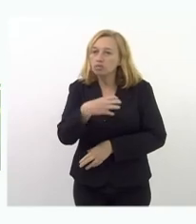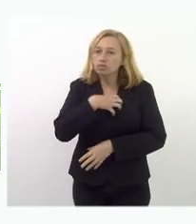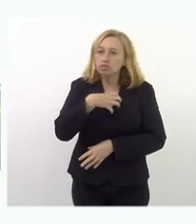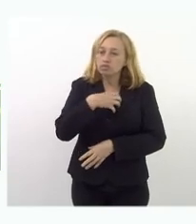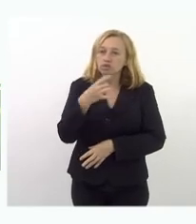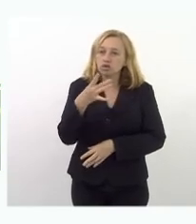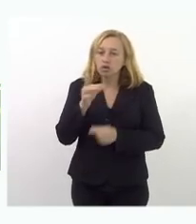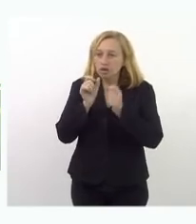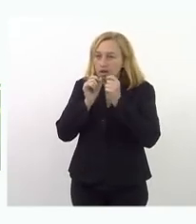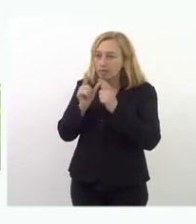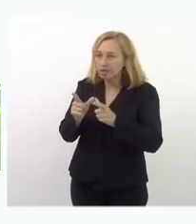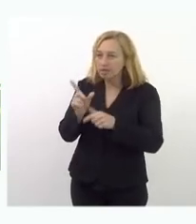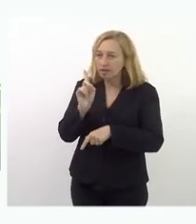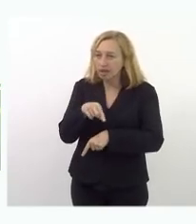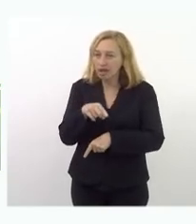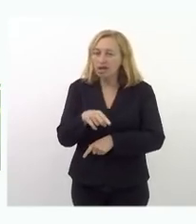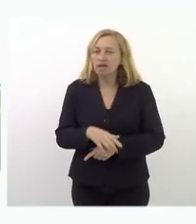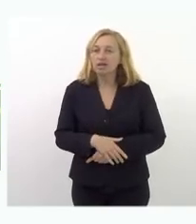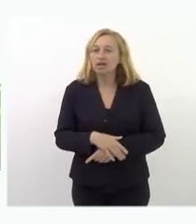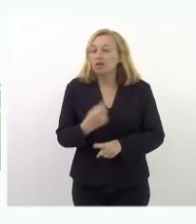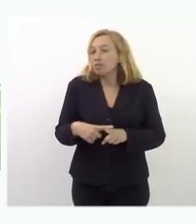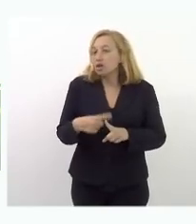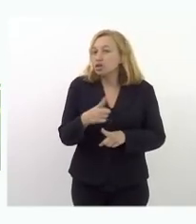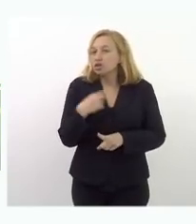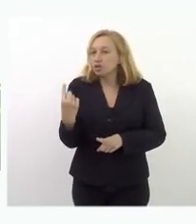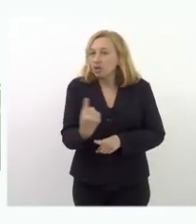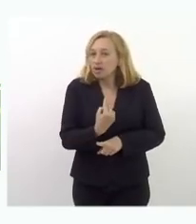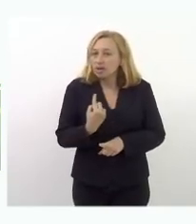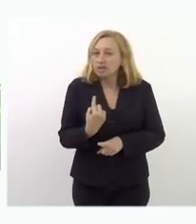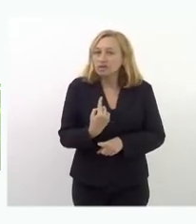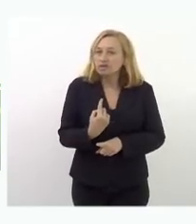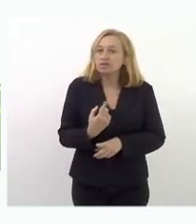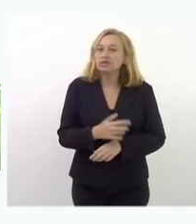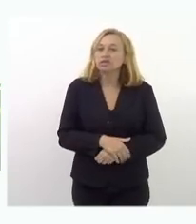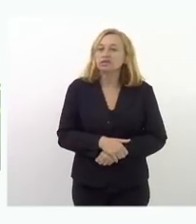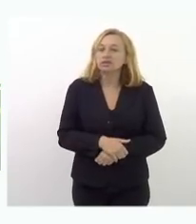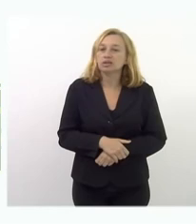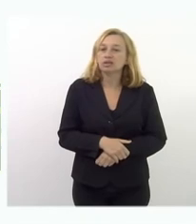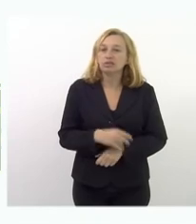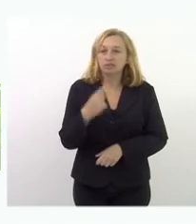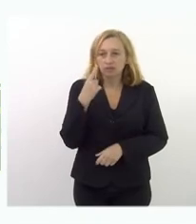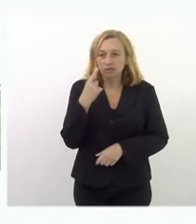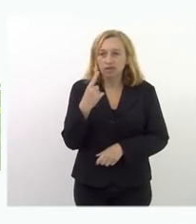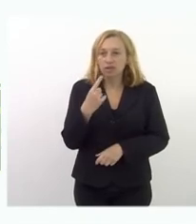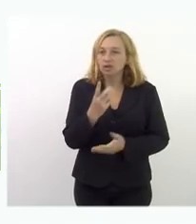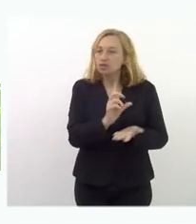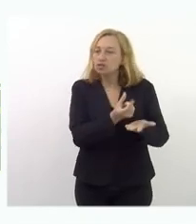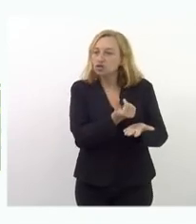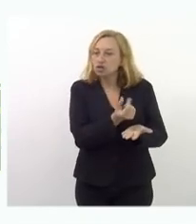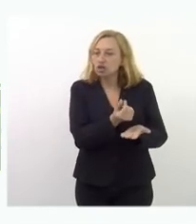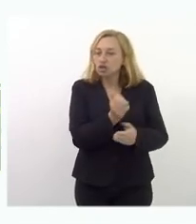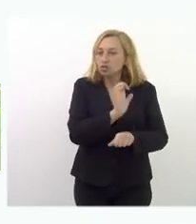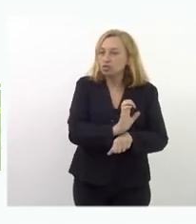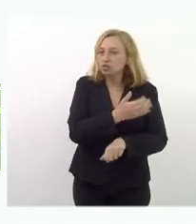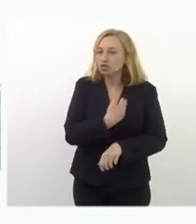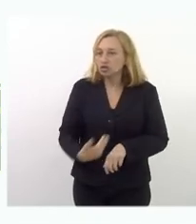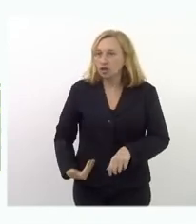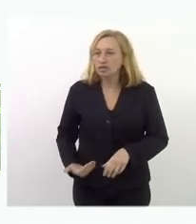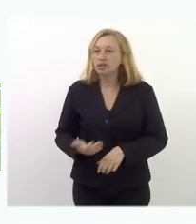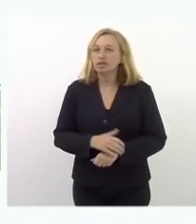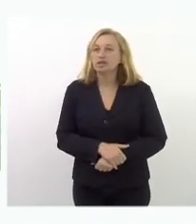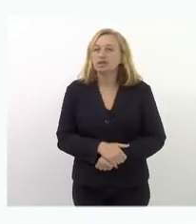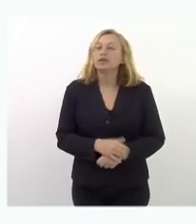alguma crítica, né? Até porque nós iremos apreciar as contas aí do governo do Estado e aí a